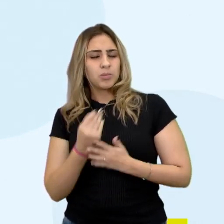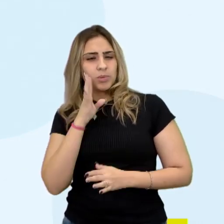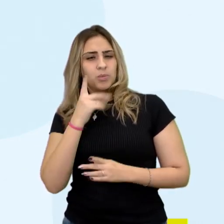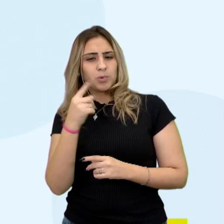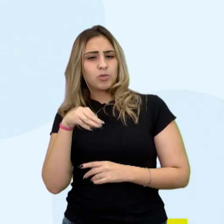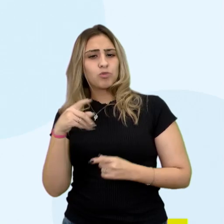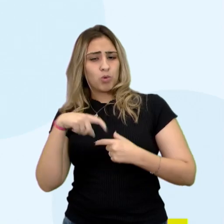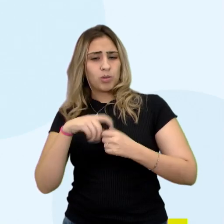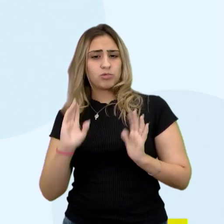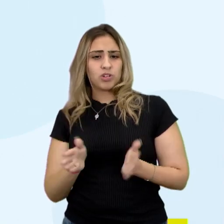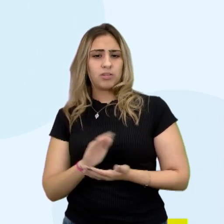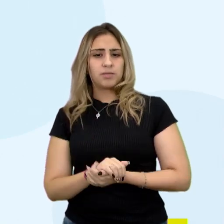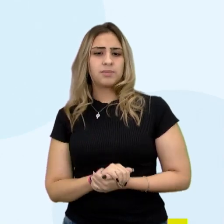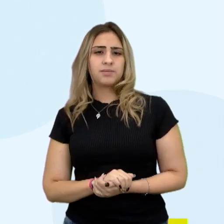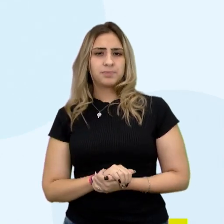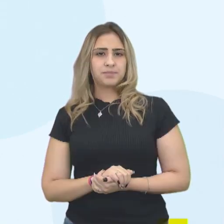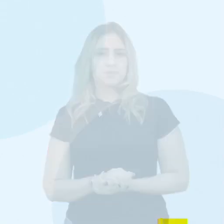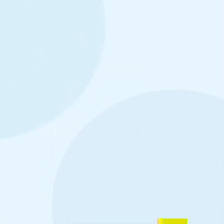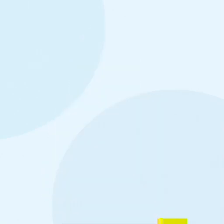já voltamos.